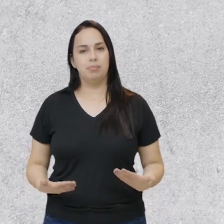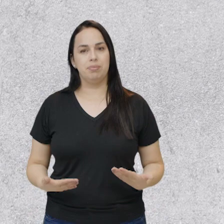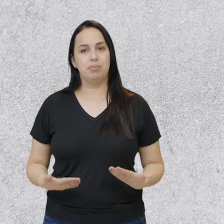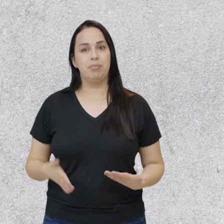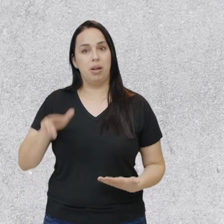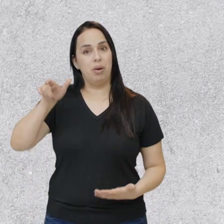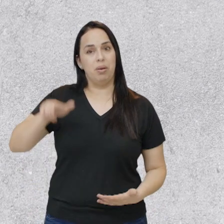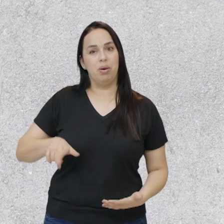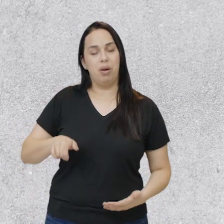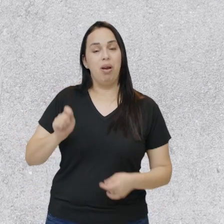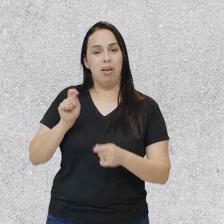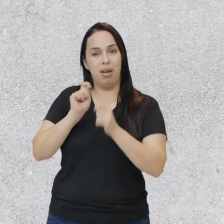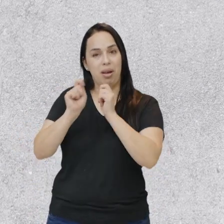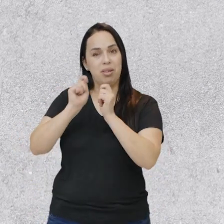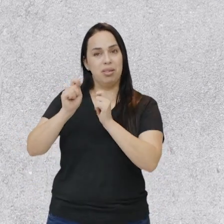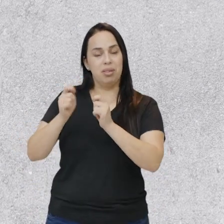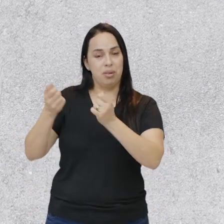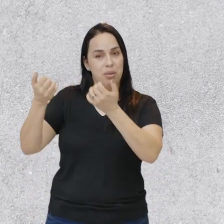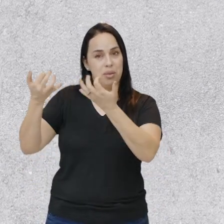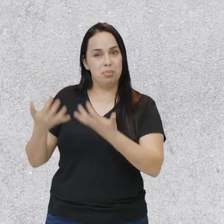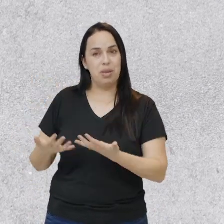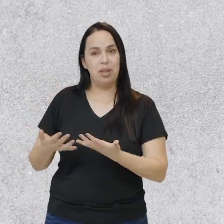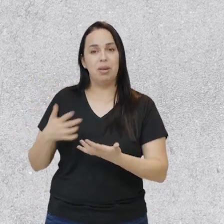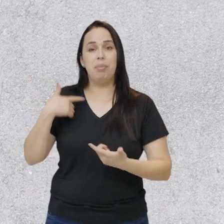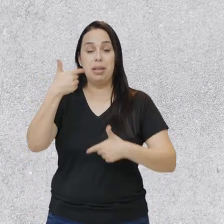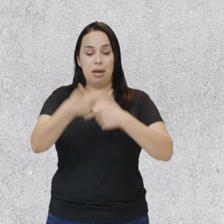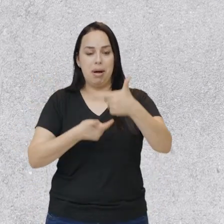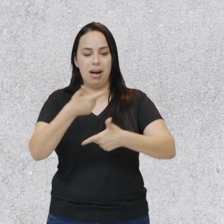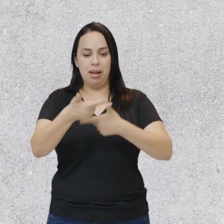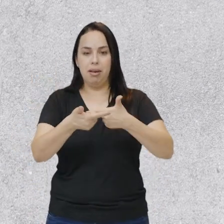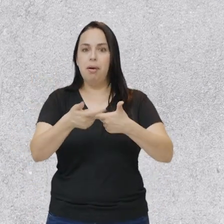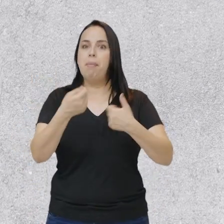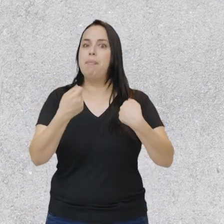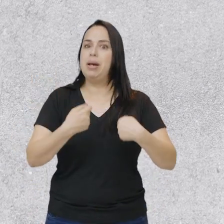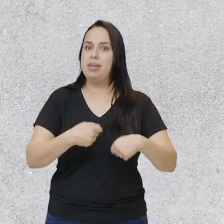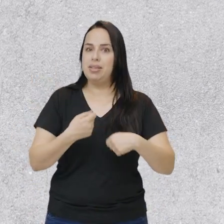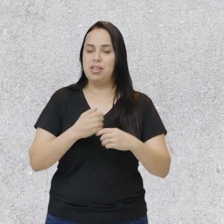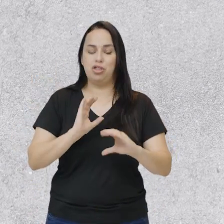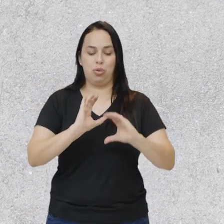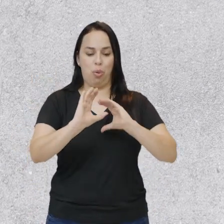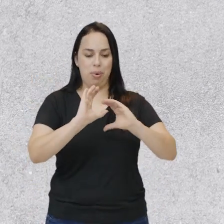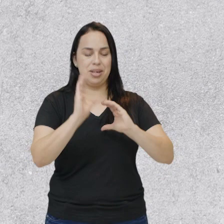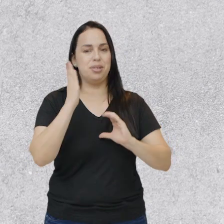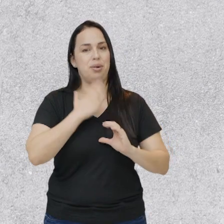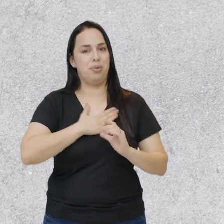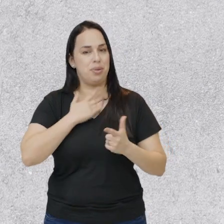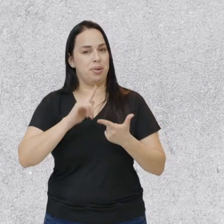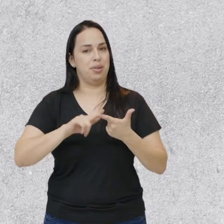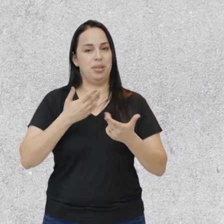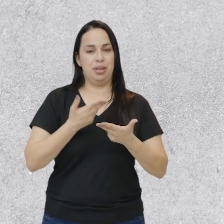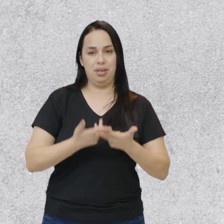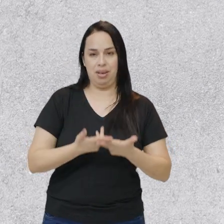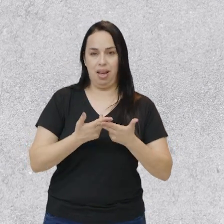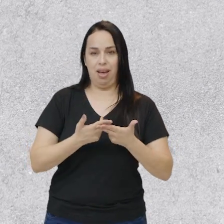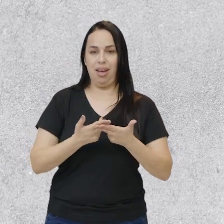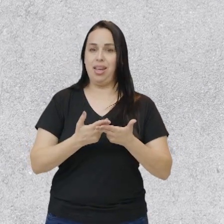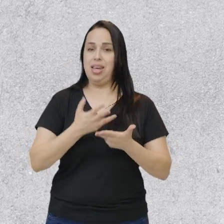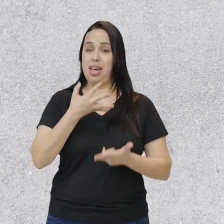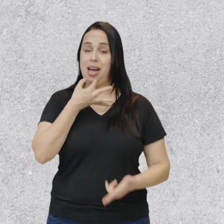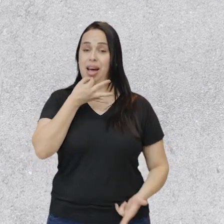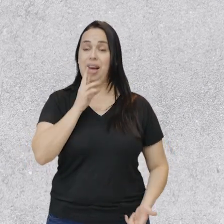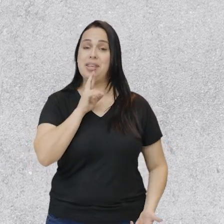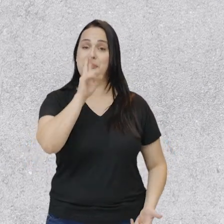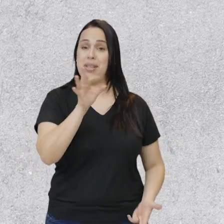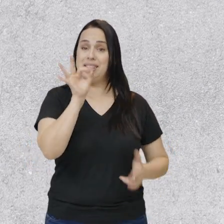Como nosso entrevistado comentou, para trabalhar em um call center precisa gostar de se comunicar, ser resiliente e assertivo.